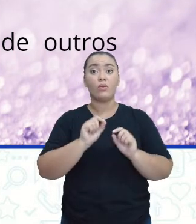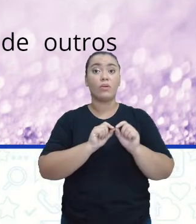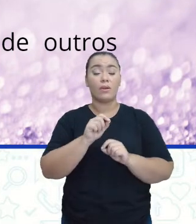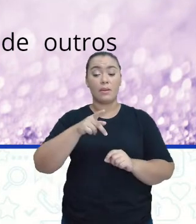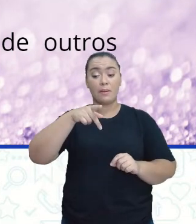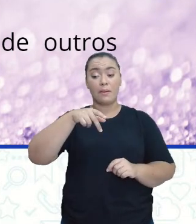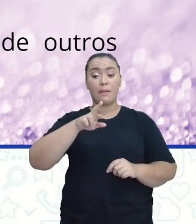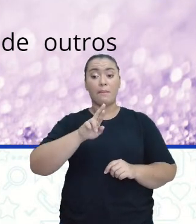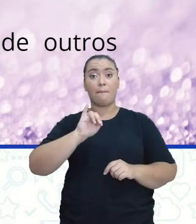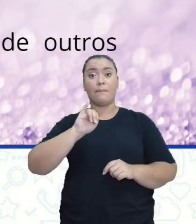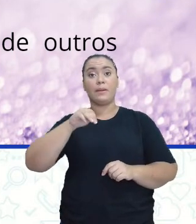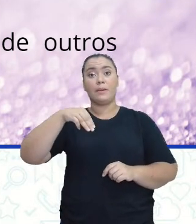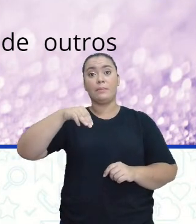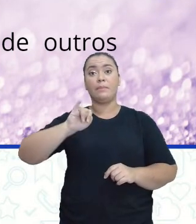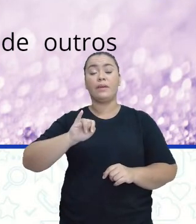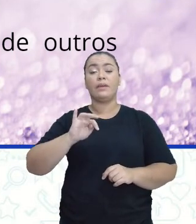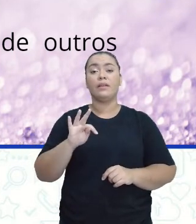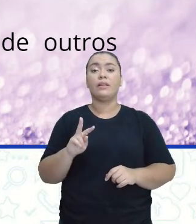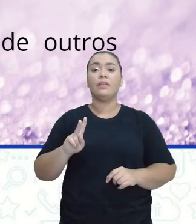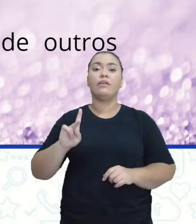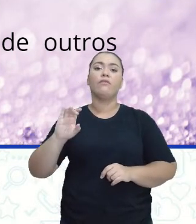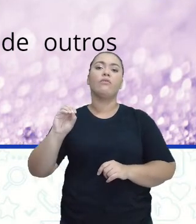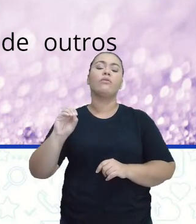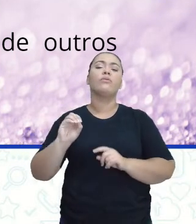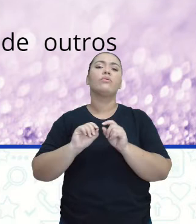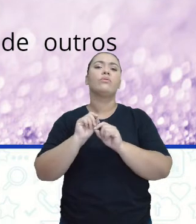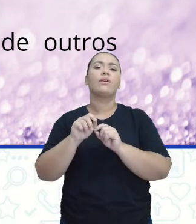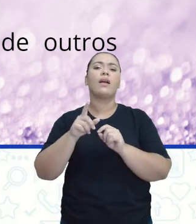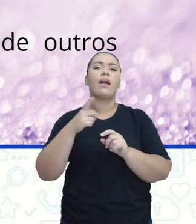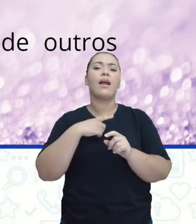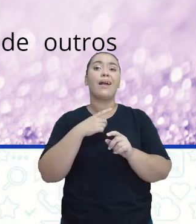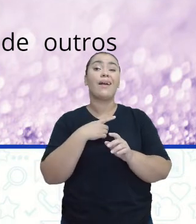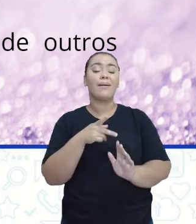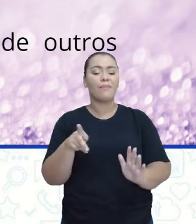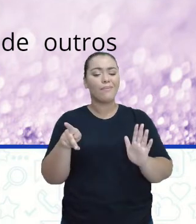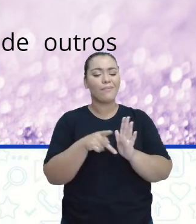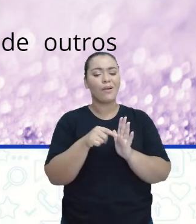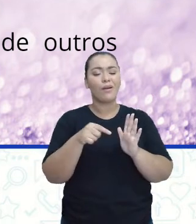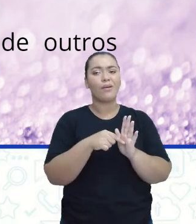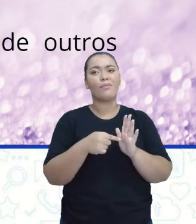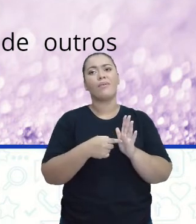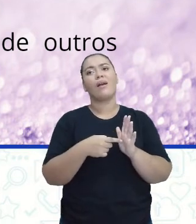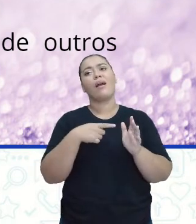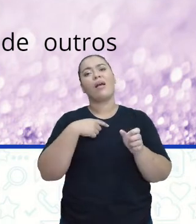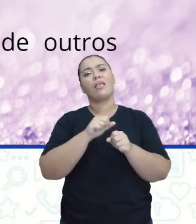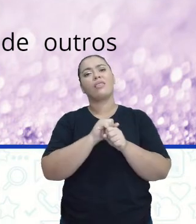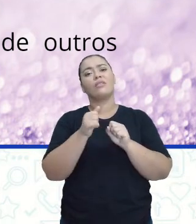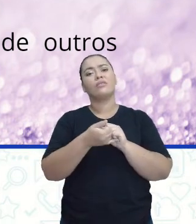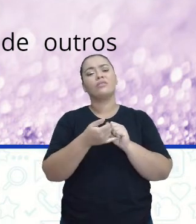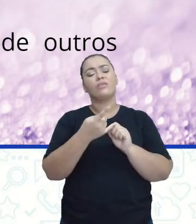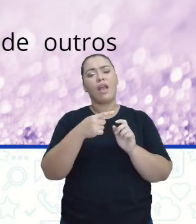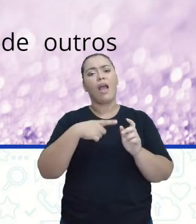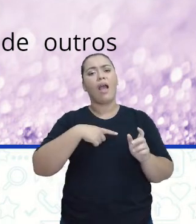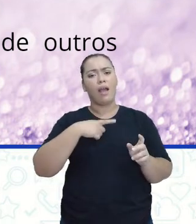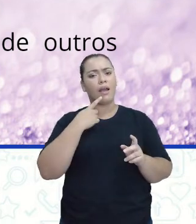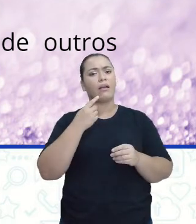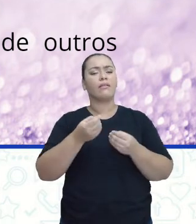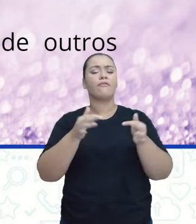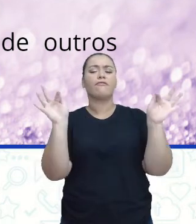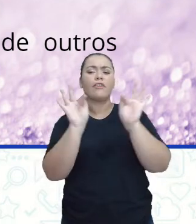adjetivo primitivo, eu falo daqueles radicais que, por si mesmos, apontam qualidades. Então, a